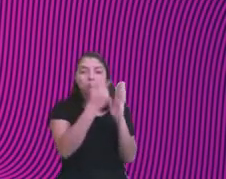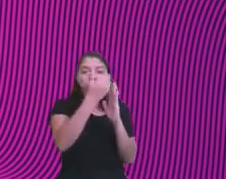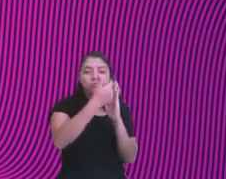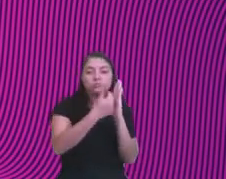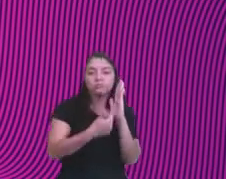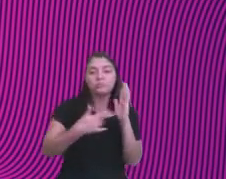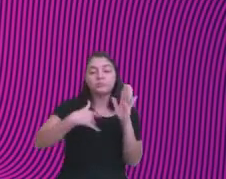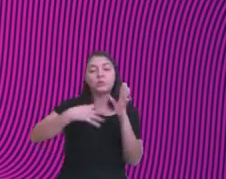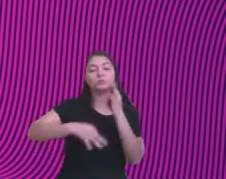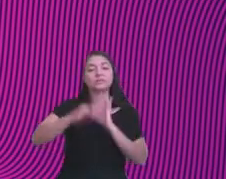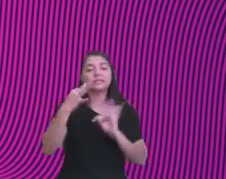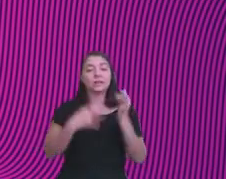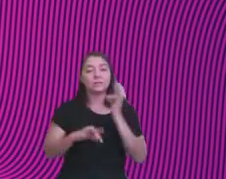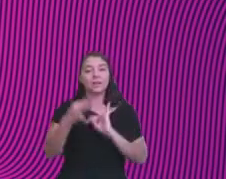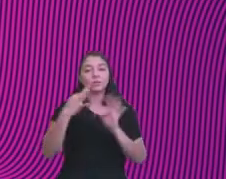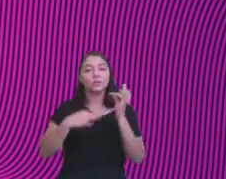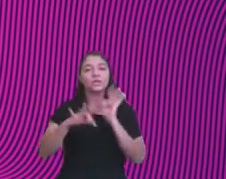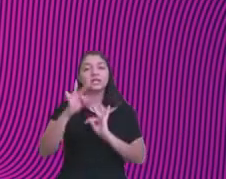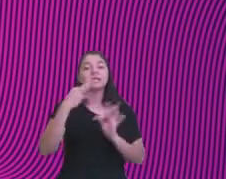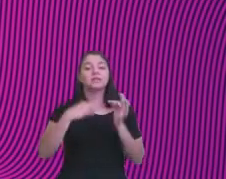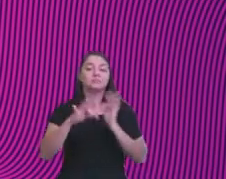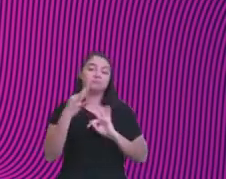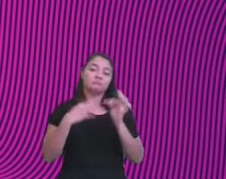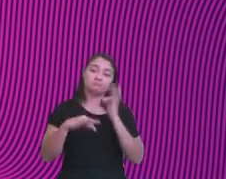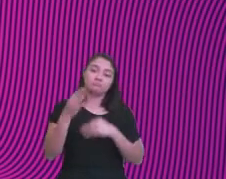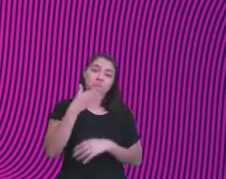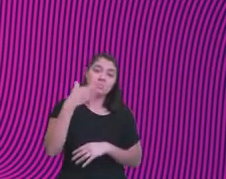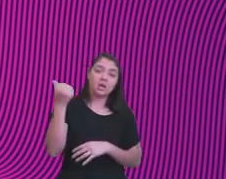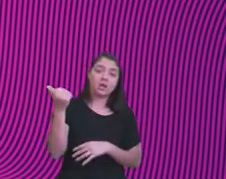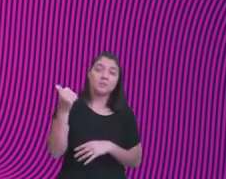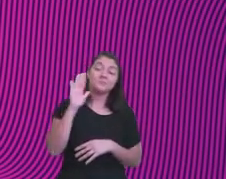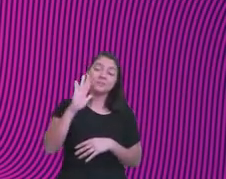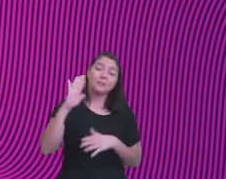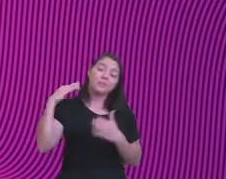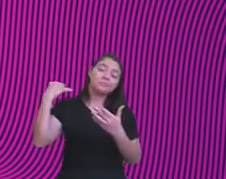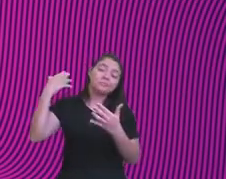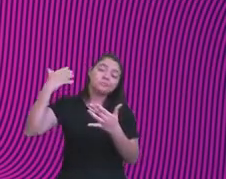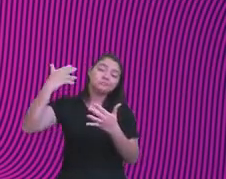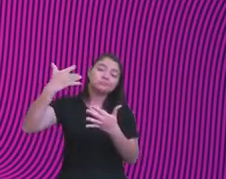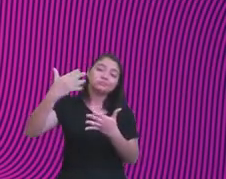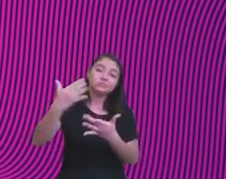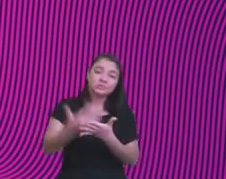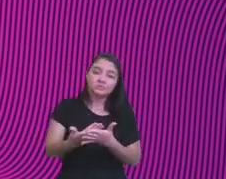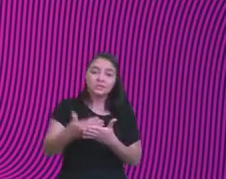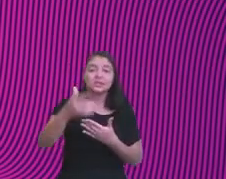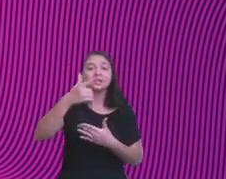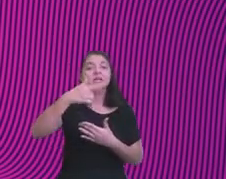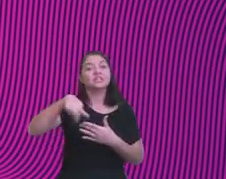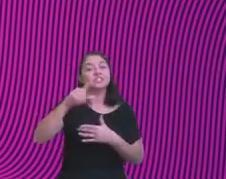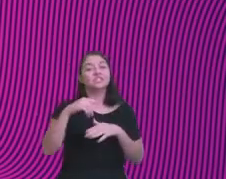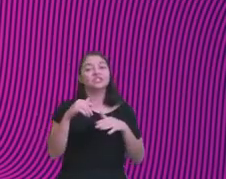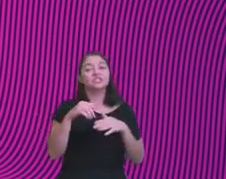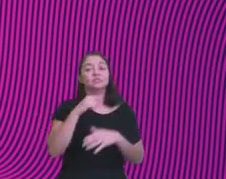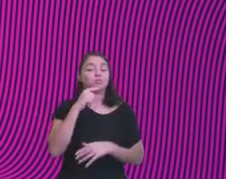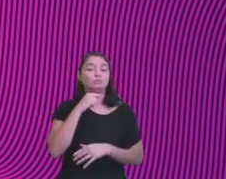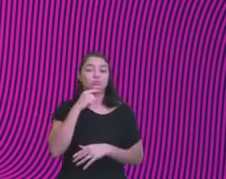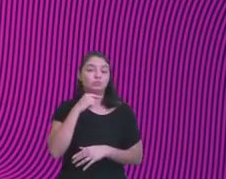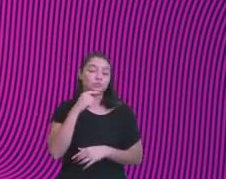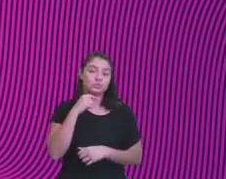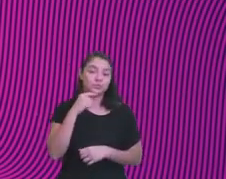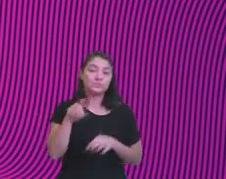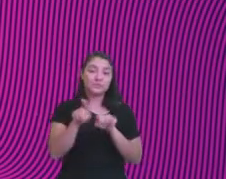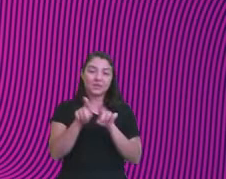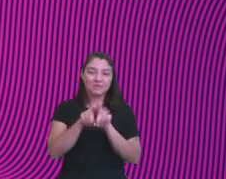neoadjuvante. Agora, a questão é que, de algum tempo para cá, e esse caso não foi, eu acho que,